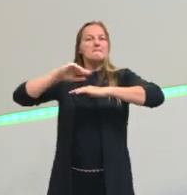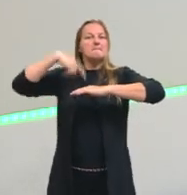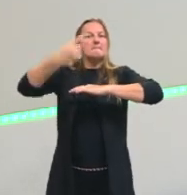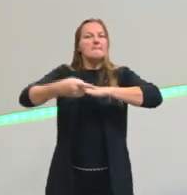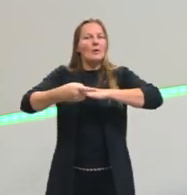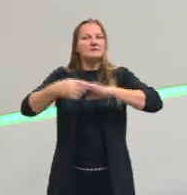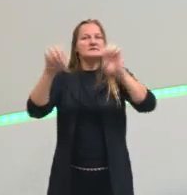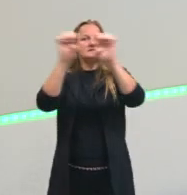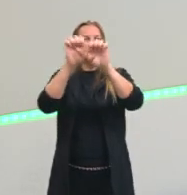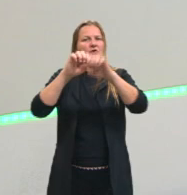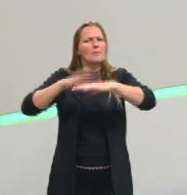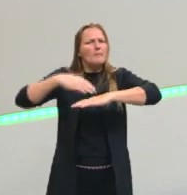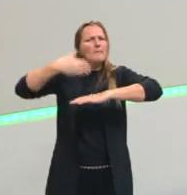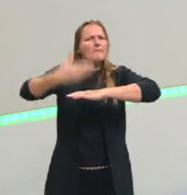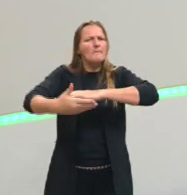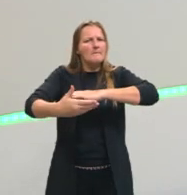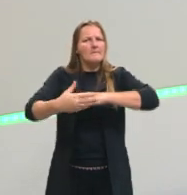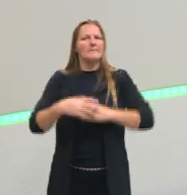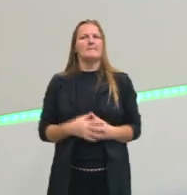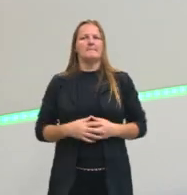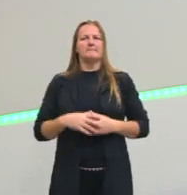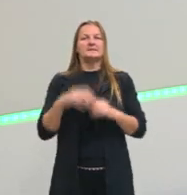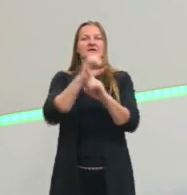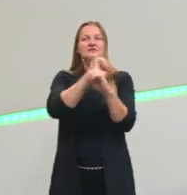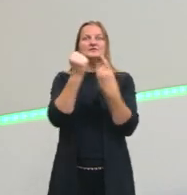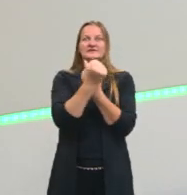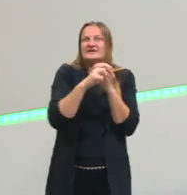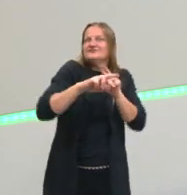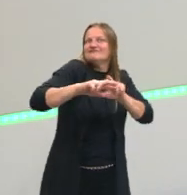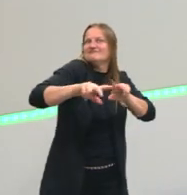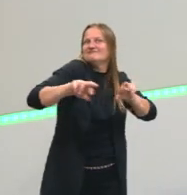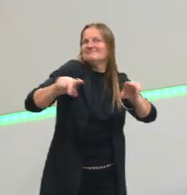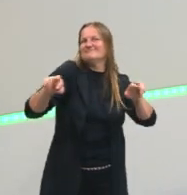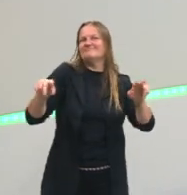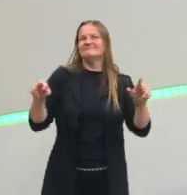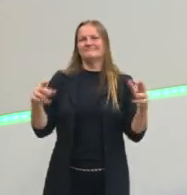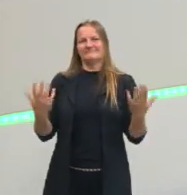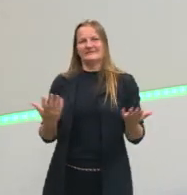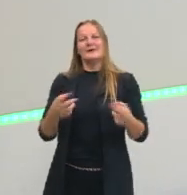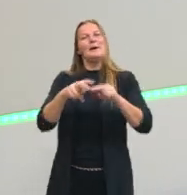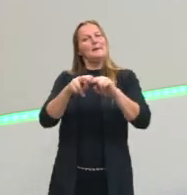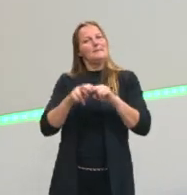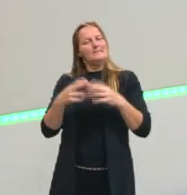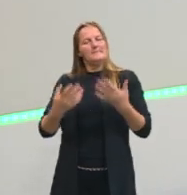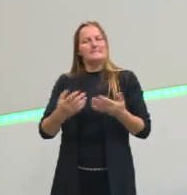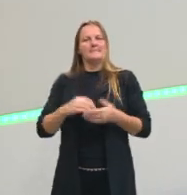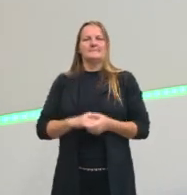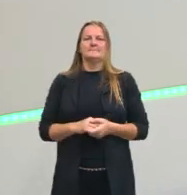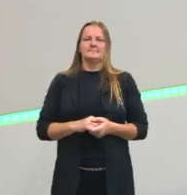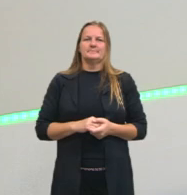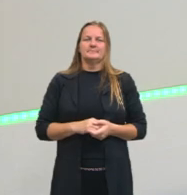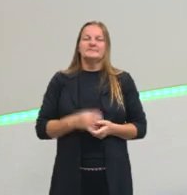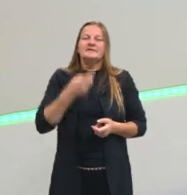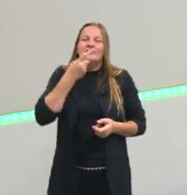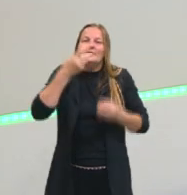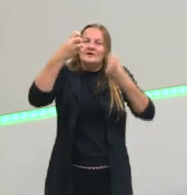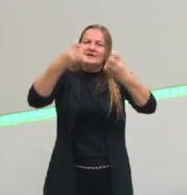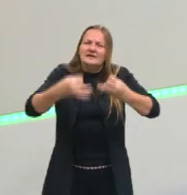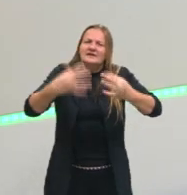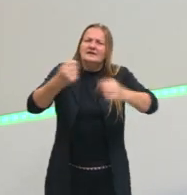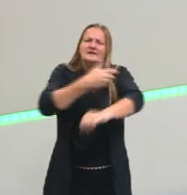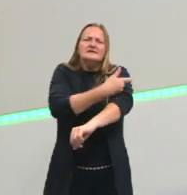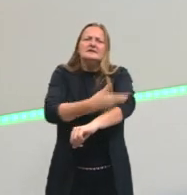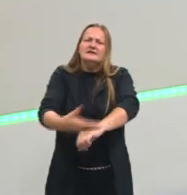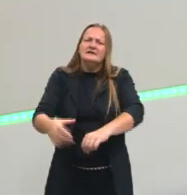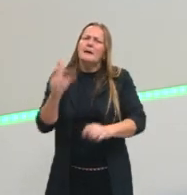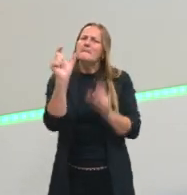temos muitas opções ela é muito diversificada essas questões são trazendo aqui para nós ir se habituando